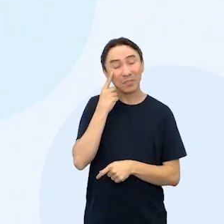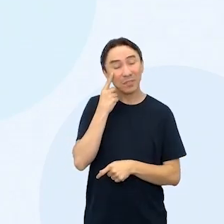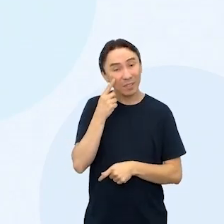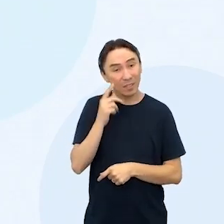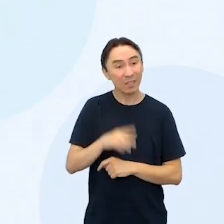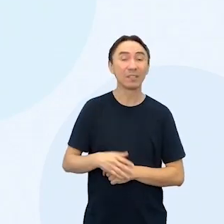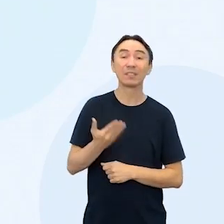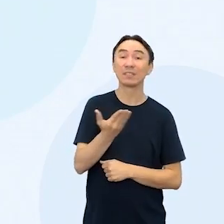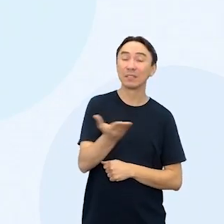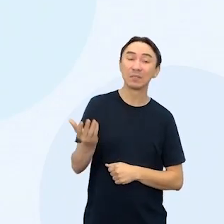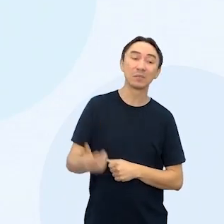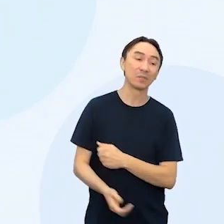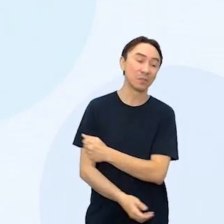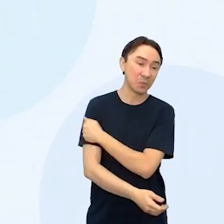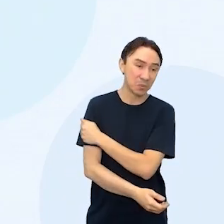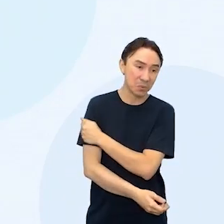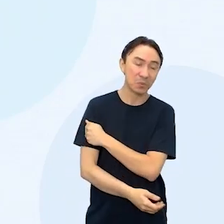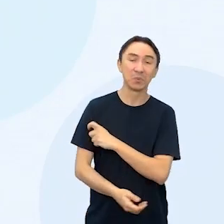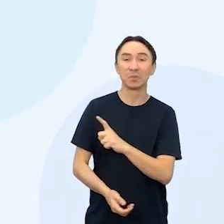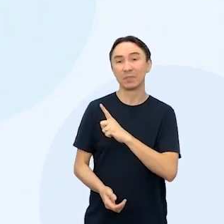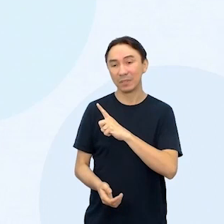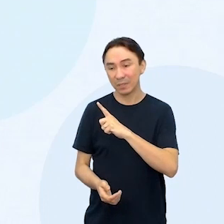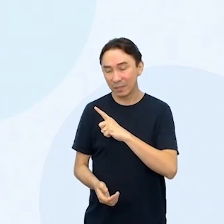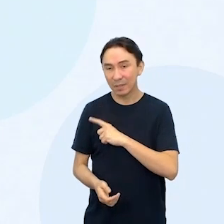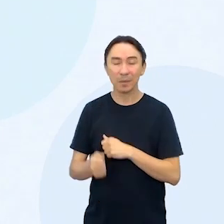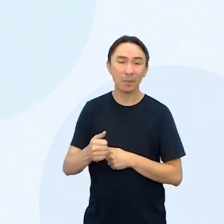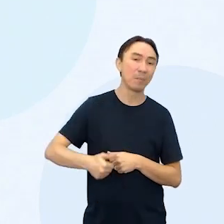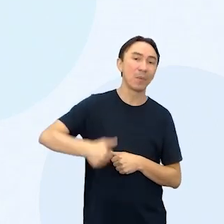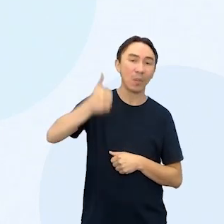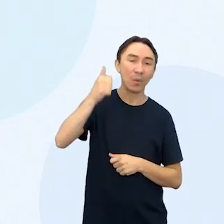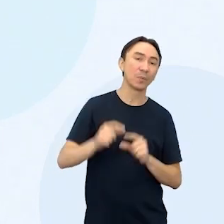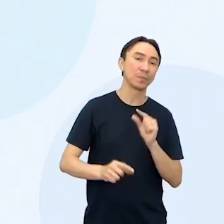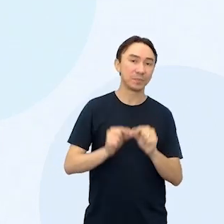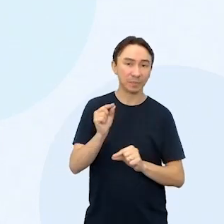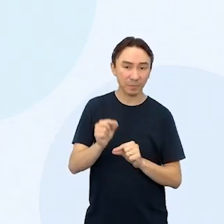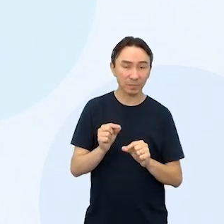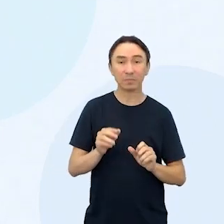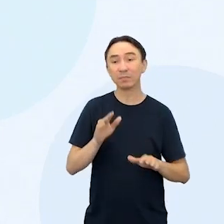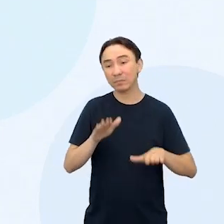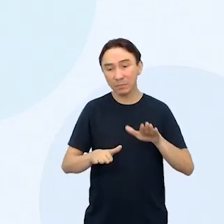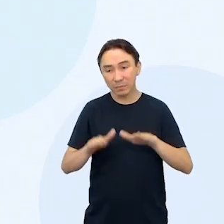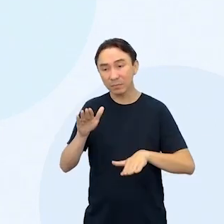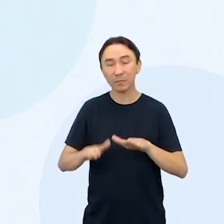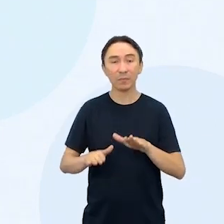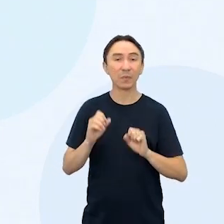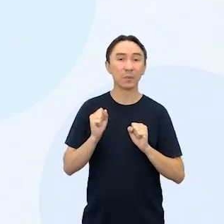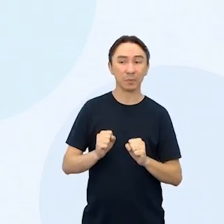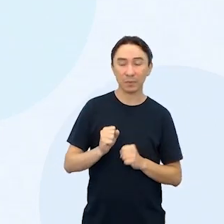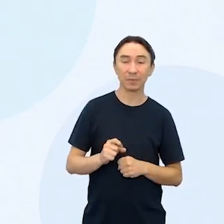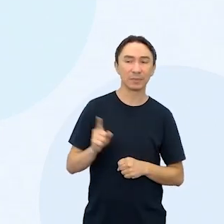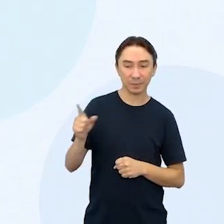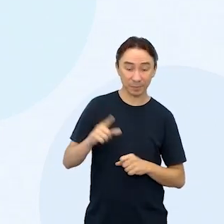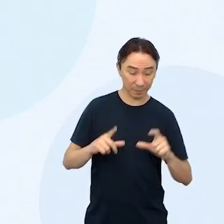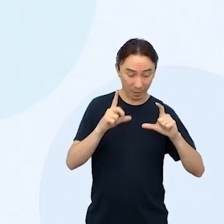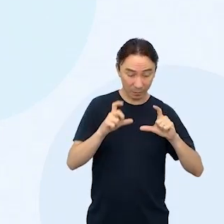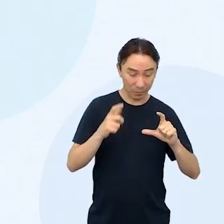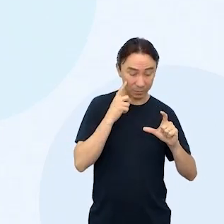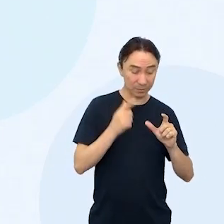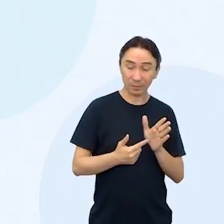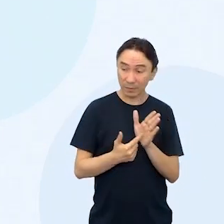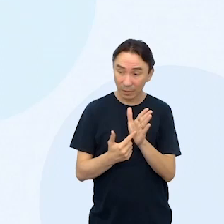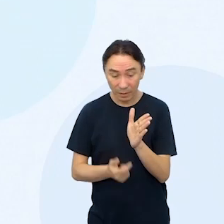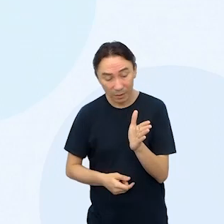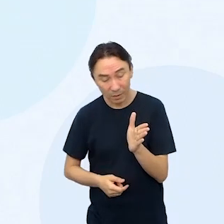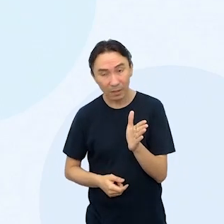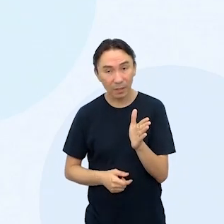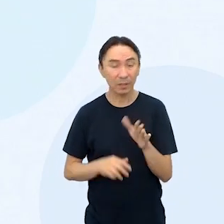seus estudantes. Pode ser que você precise utilizar foto desse estudante realizando alguma atividade, pode ser que você